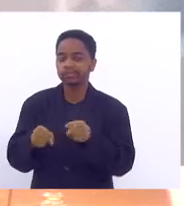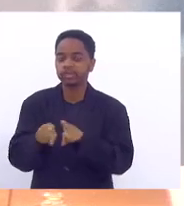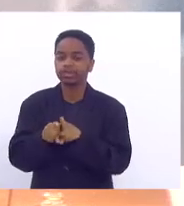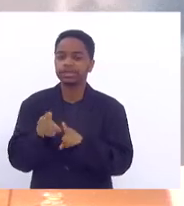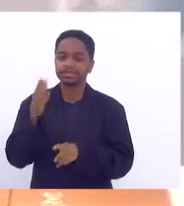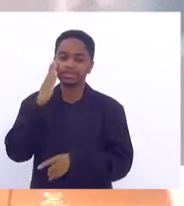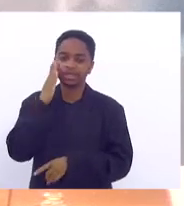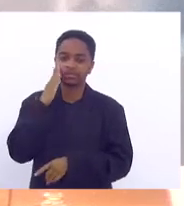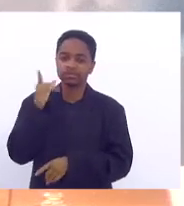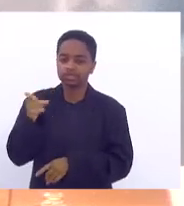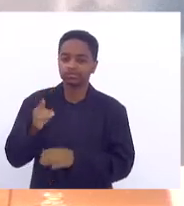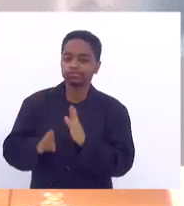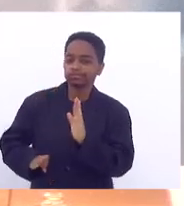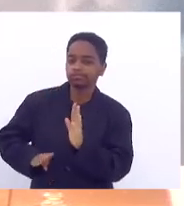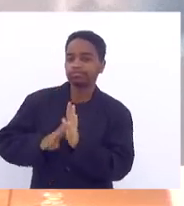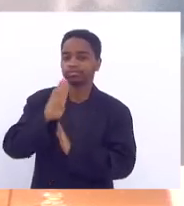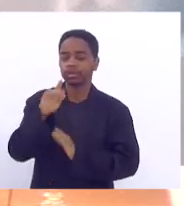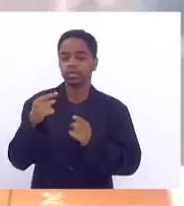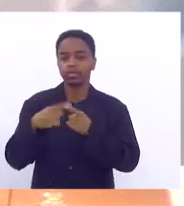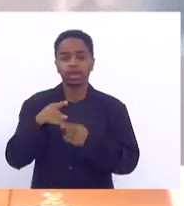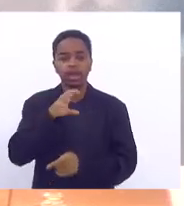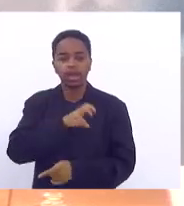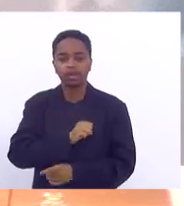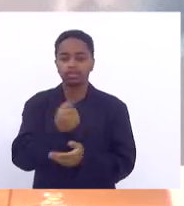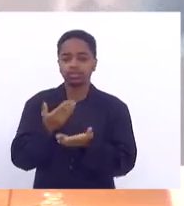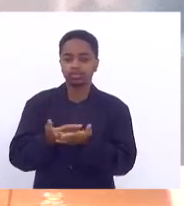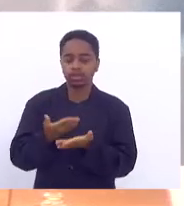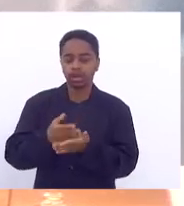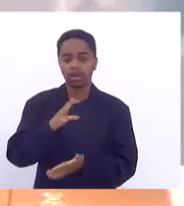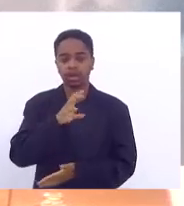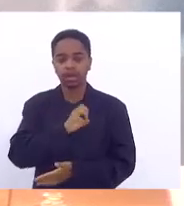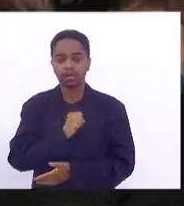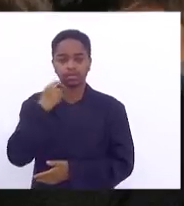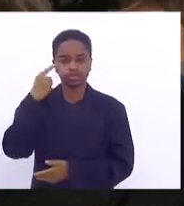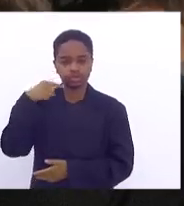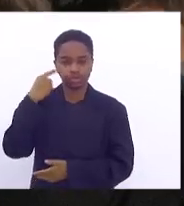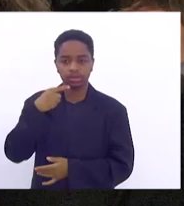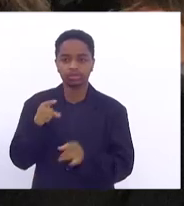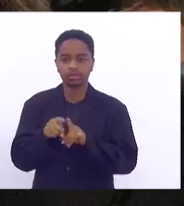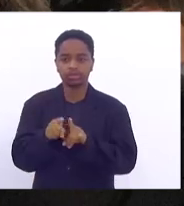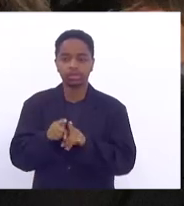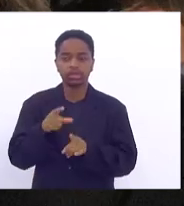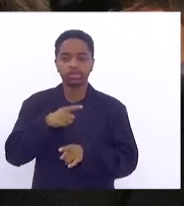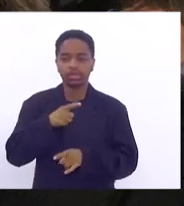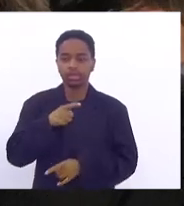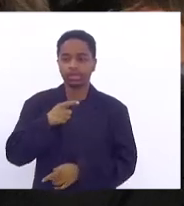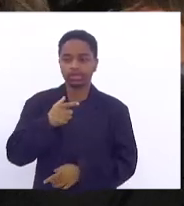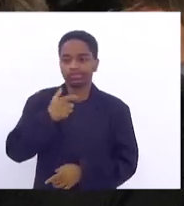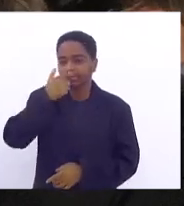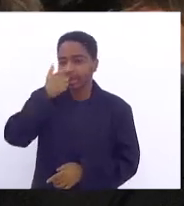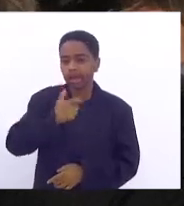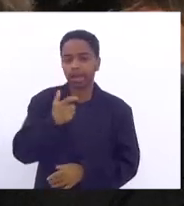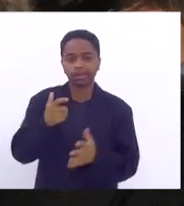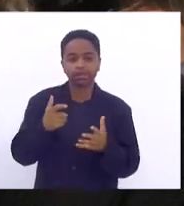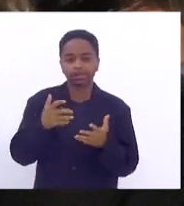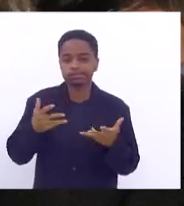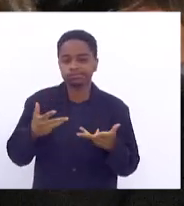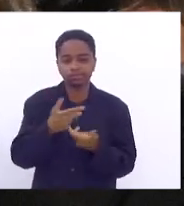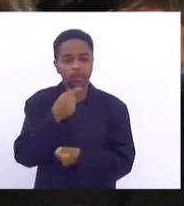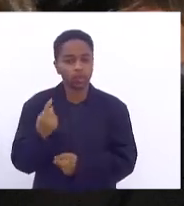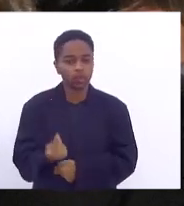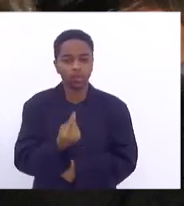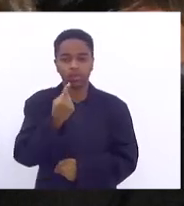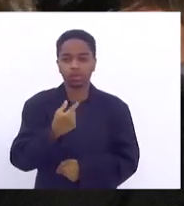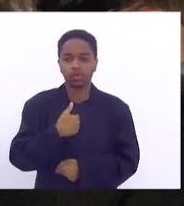longe porque você é um cara apaixonado por estudar apaixonado pelo Direito dono de um caráter ímpar então assim eu desejo a todos